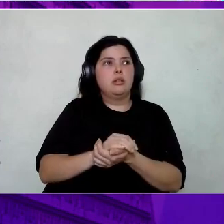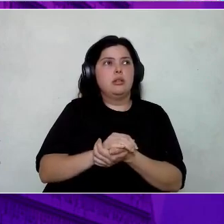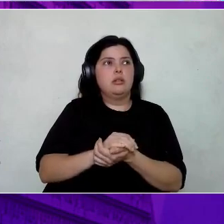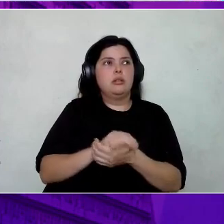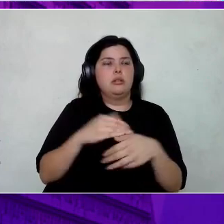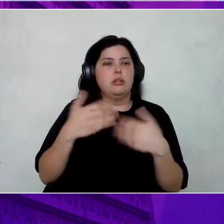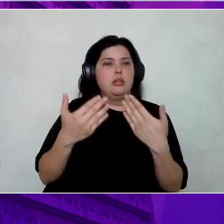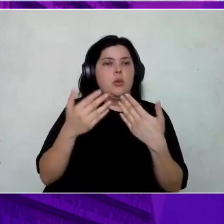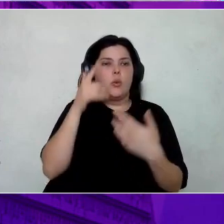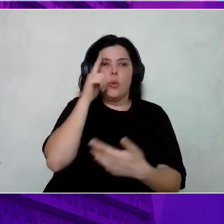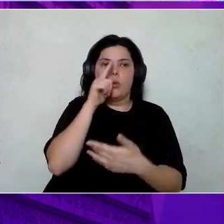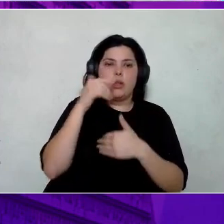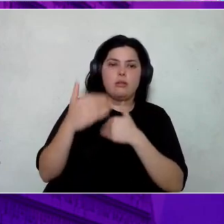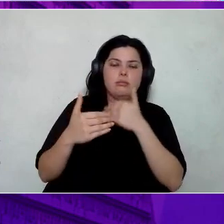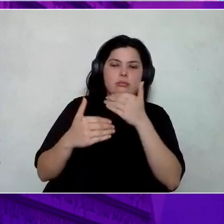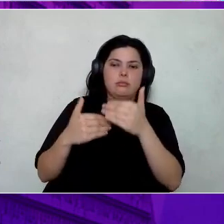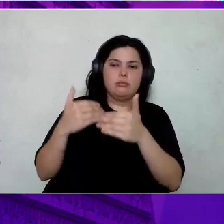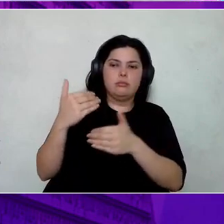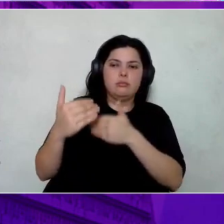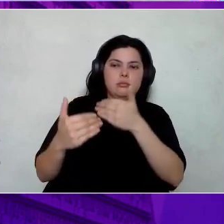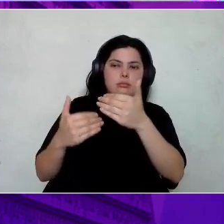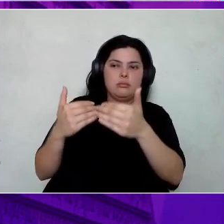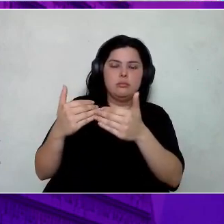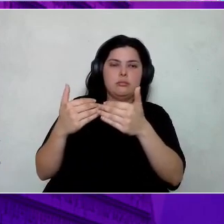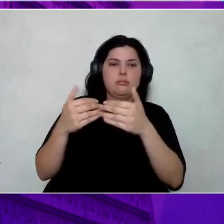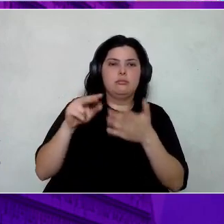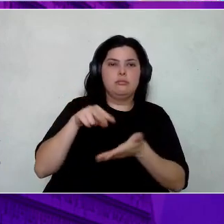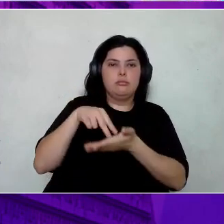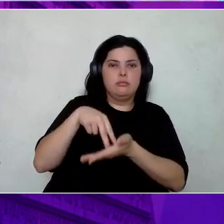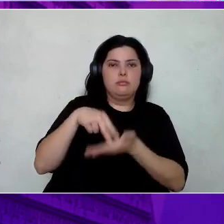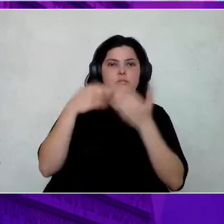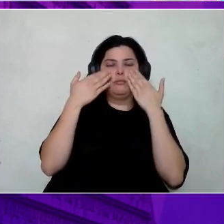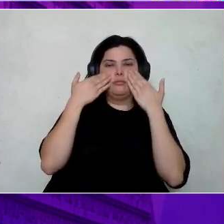conseguindo se destacar, né? Vamos dizer assim.